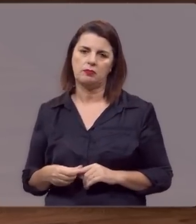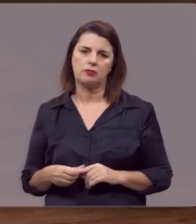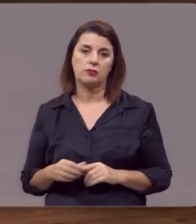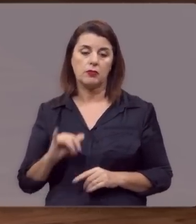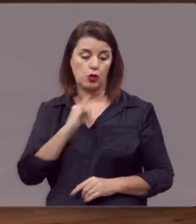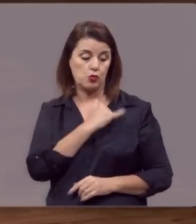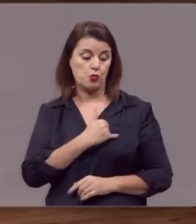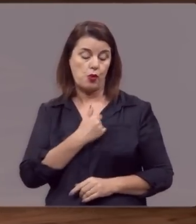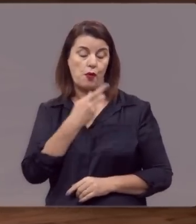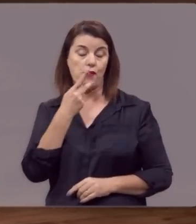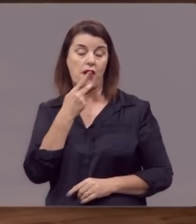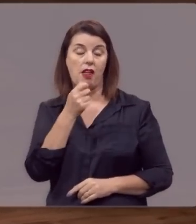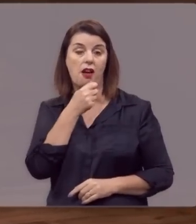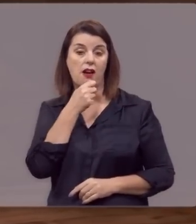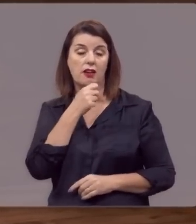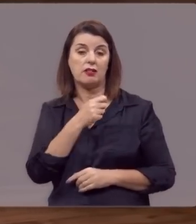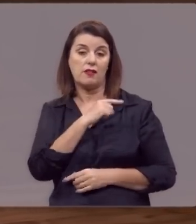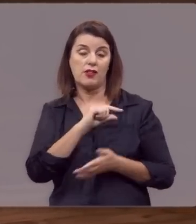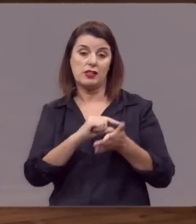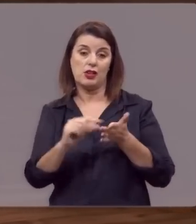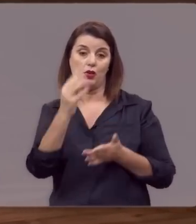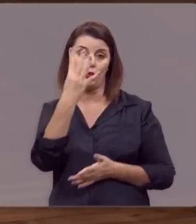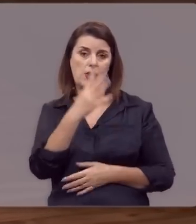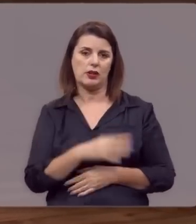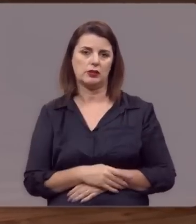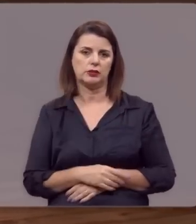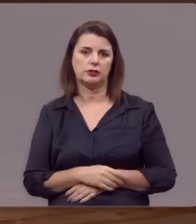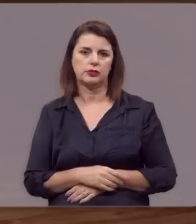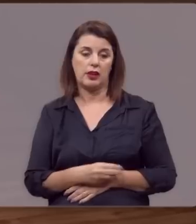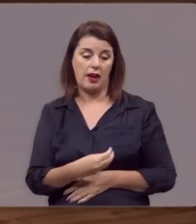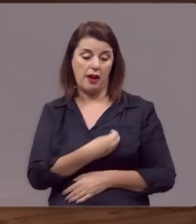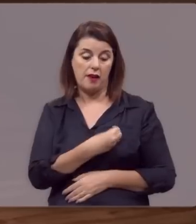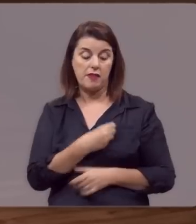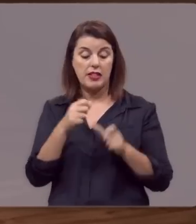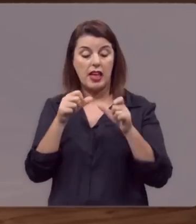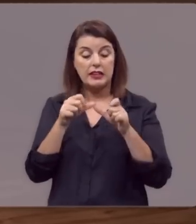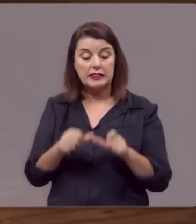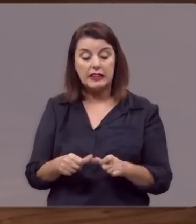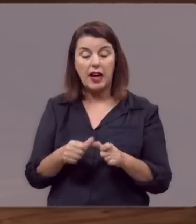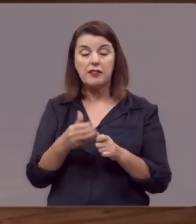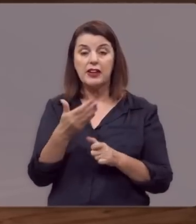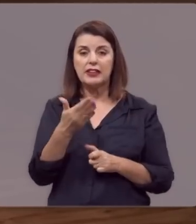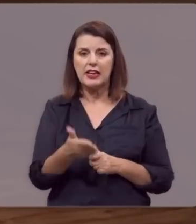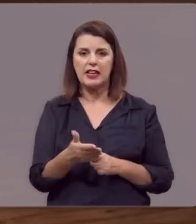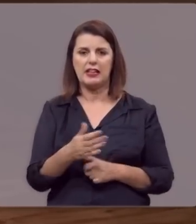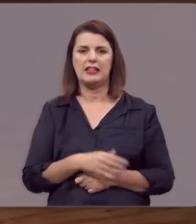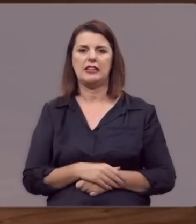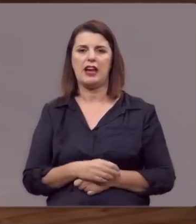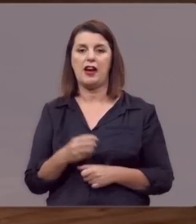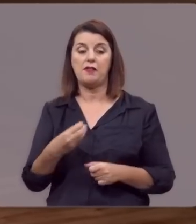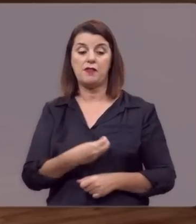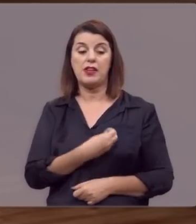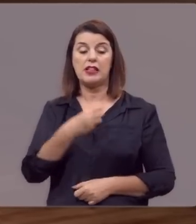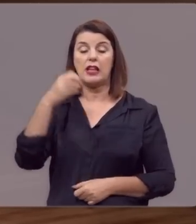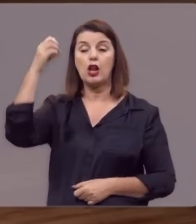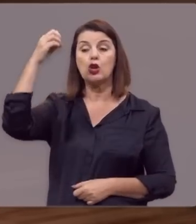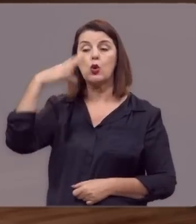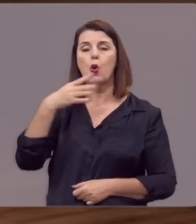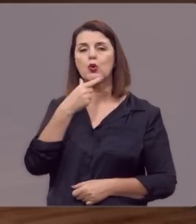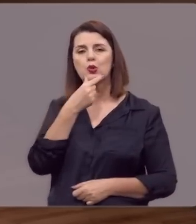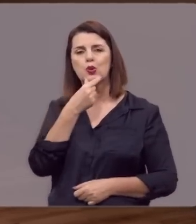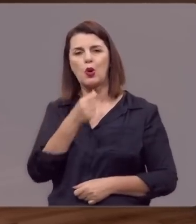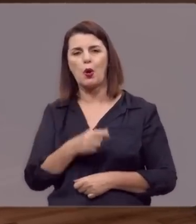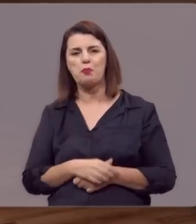João vai dizer ainda no versículo 4, que a vida estava nele, e a vida era a luz dos homens. Tudo que existe,